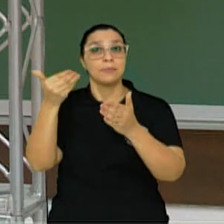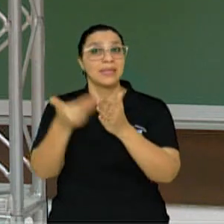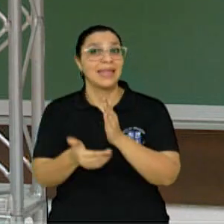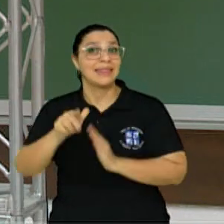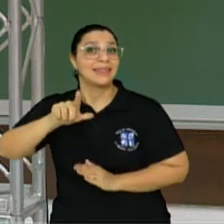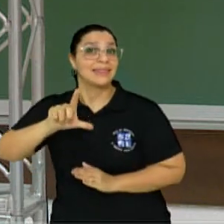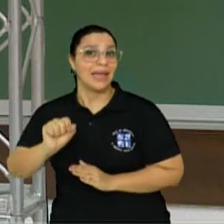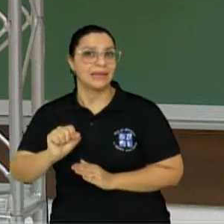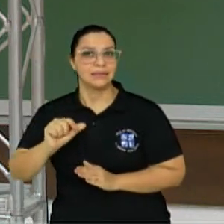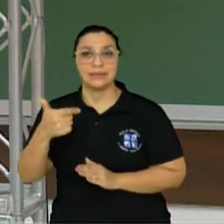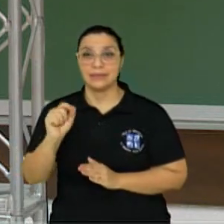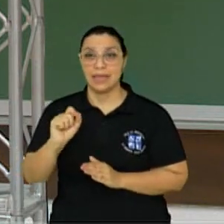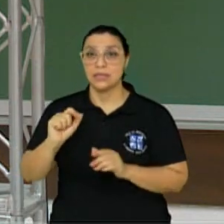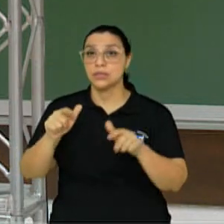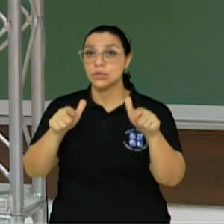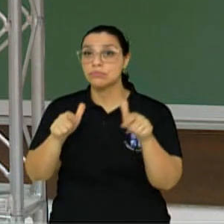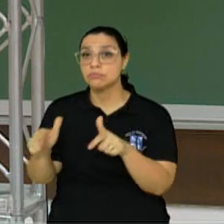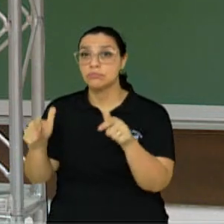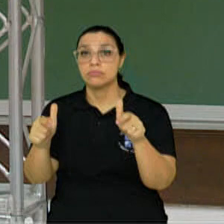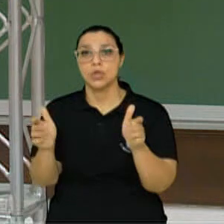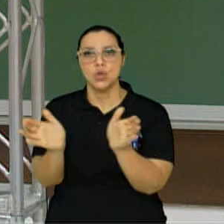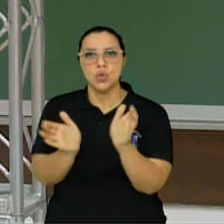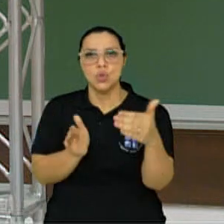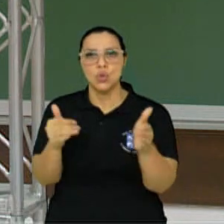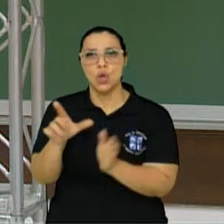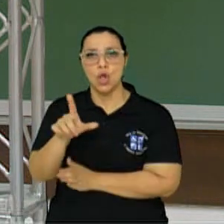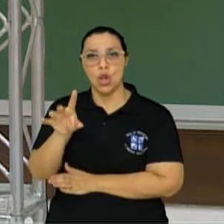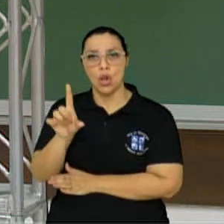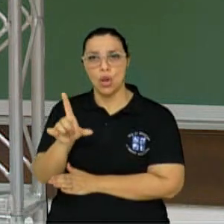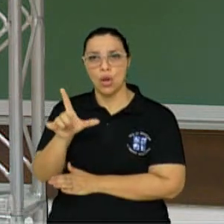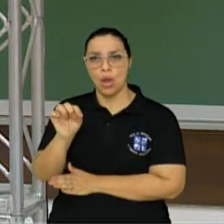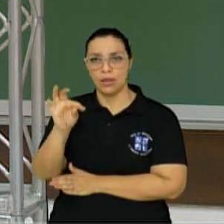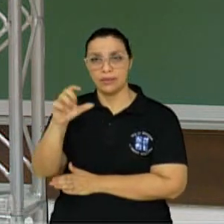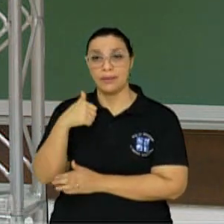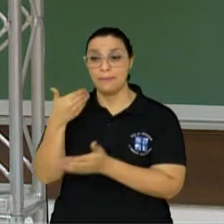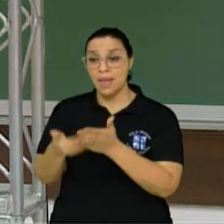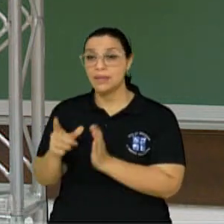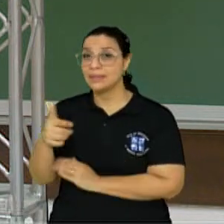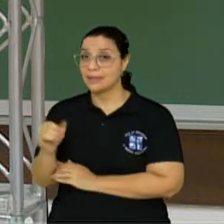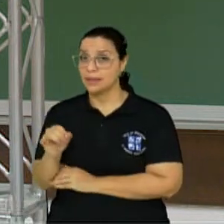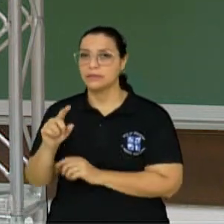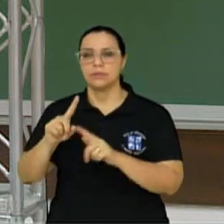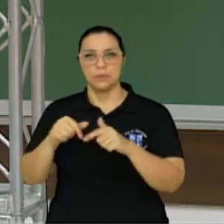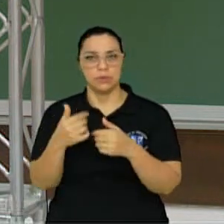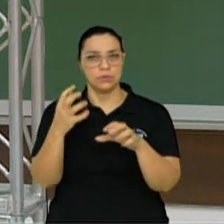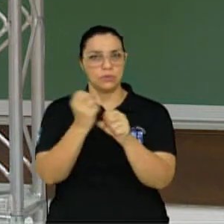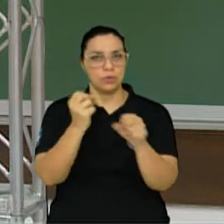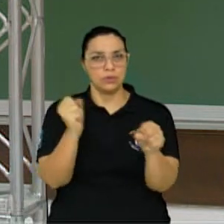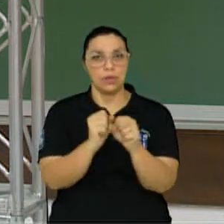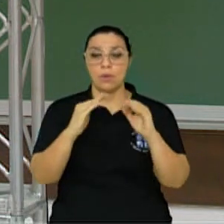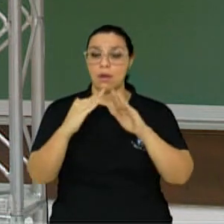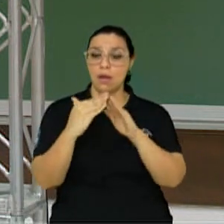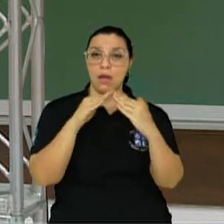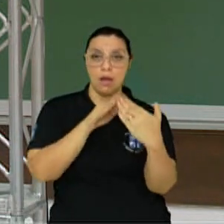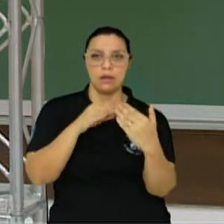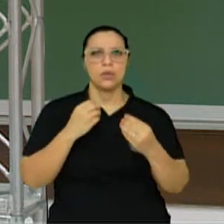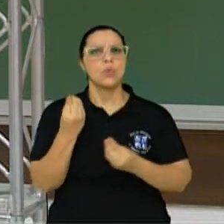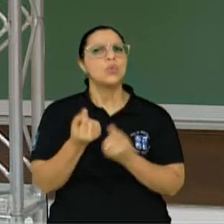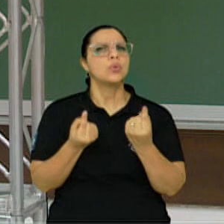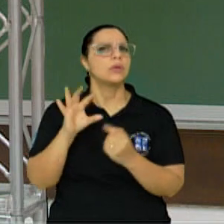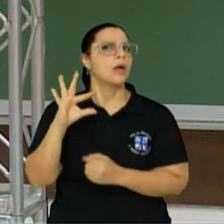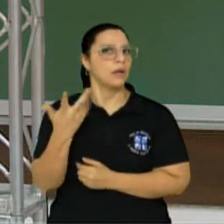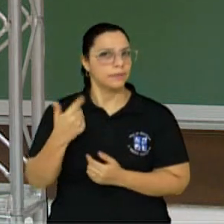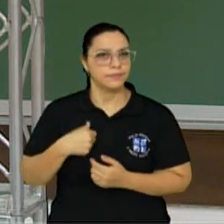10 lotes de telhas aí que sejam desperdiçadas. Então, o cálculo da superfície dessa lateral vai ser o